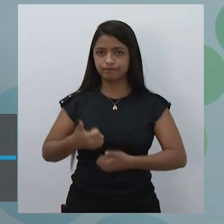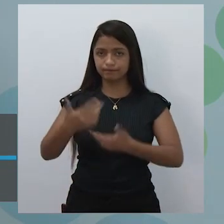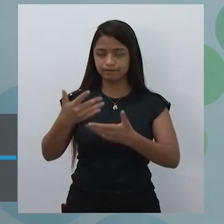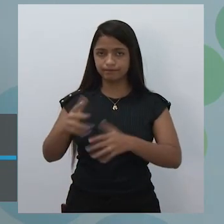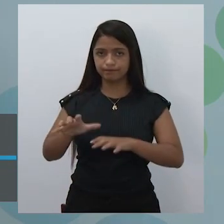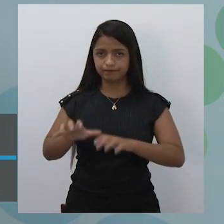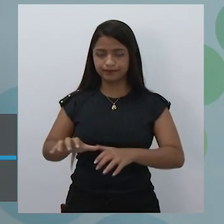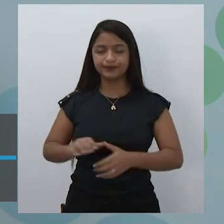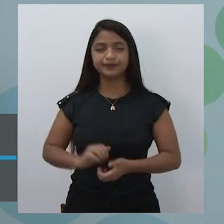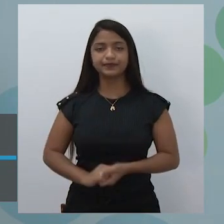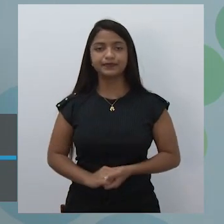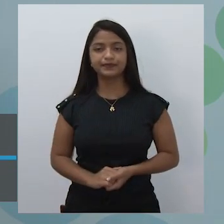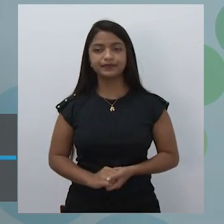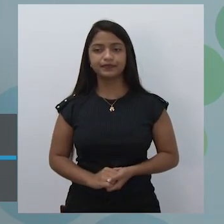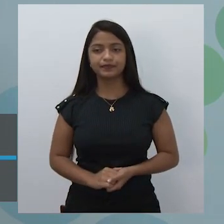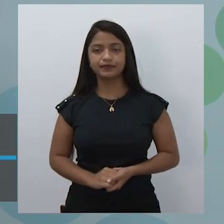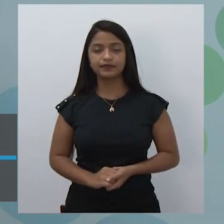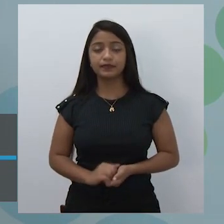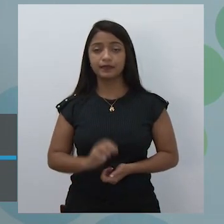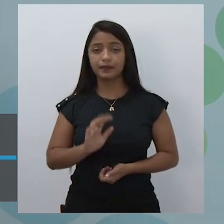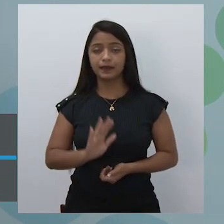para